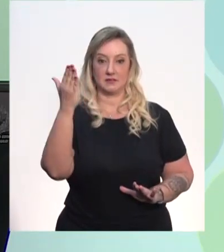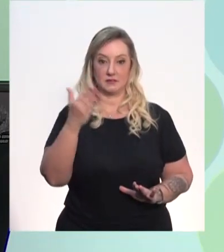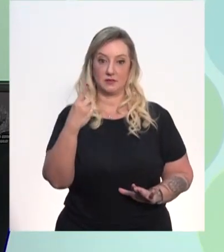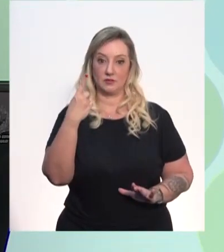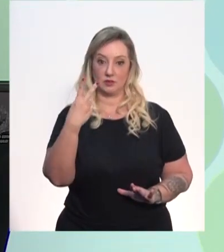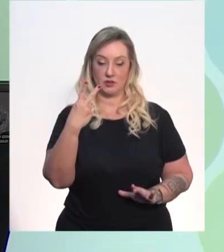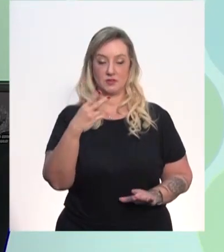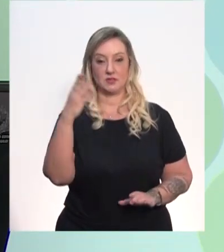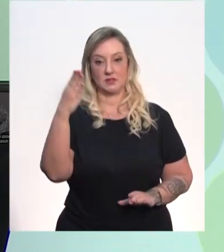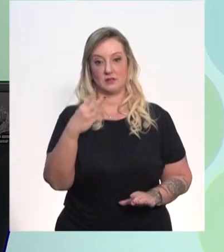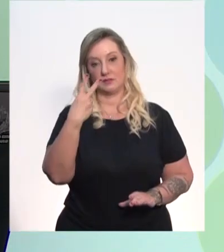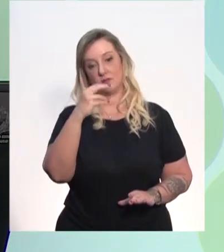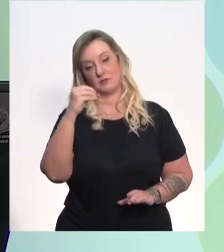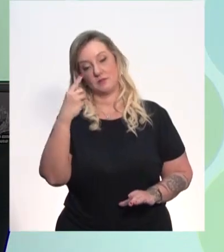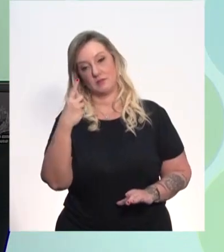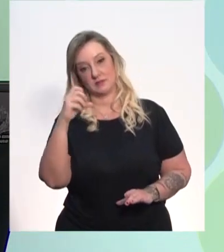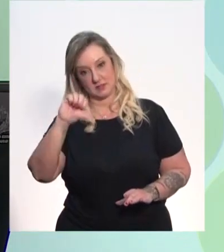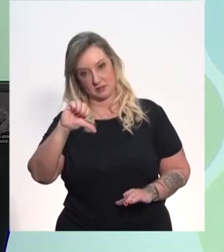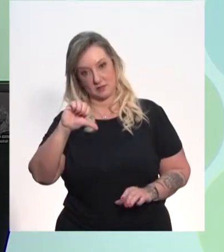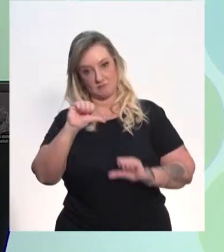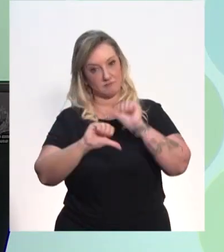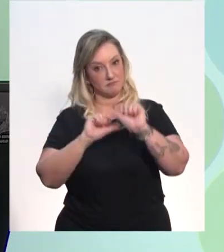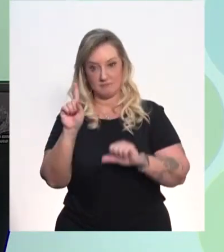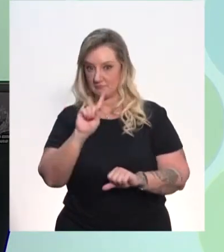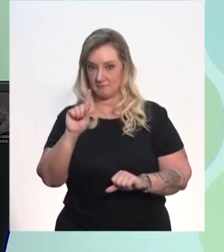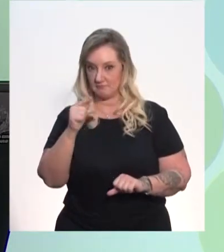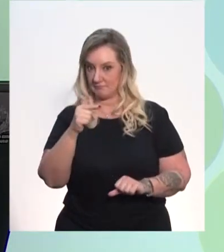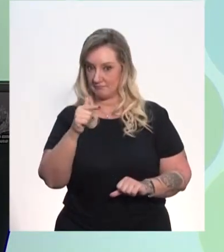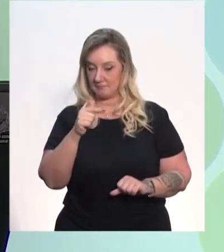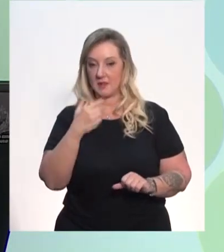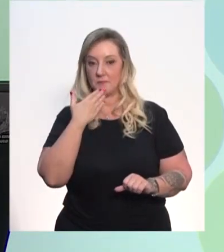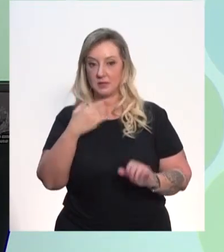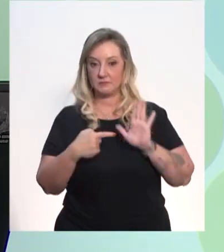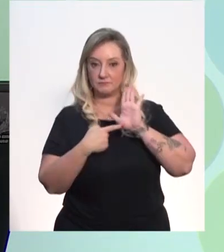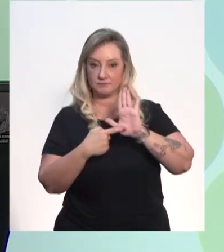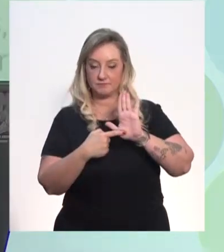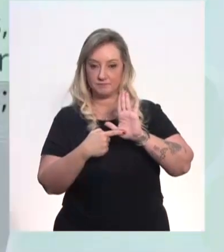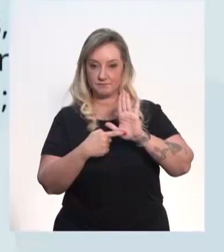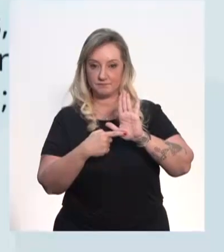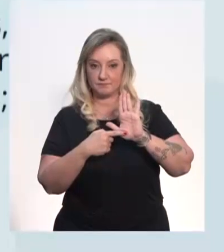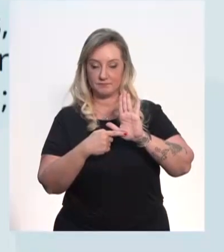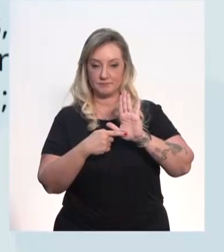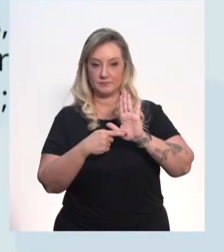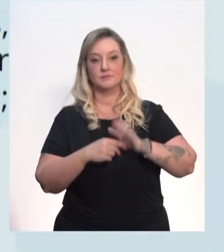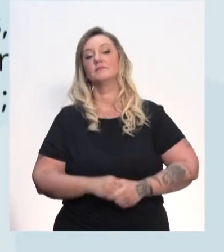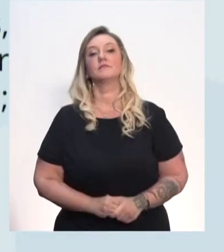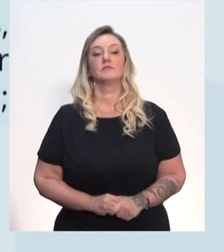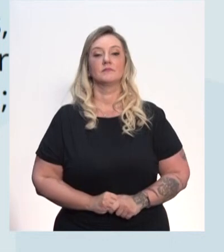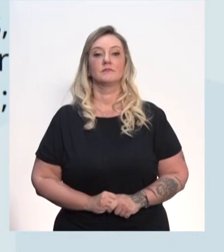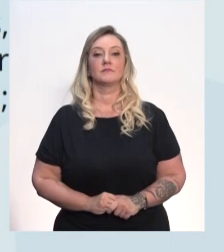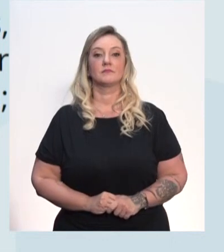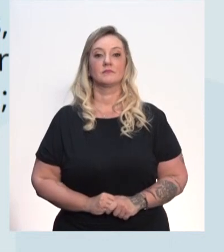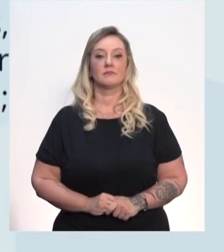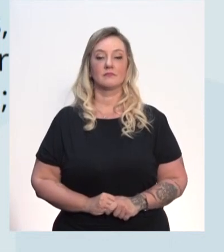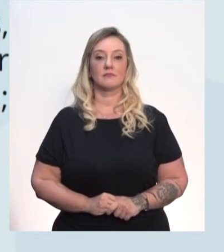as aglomerações. Muitas das nossas ações estão sendo desenvolvidas à distância, com todos os protocolos que